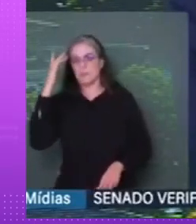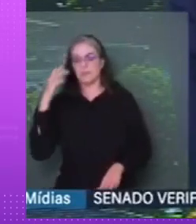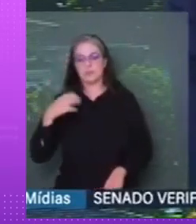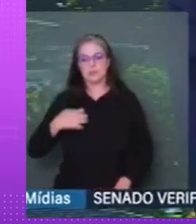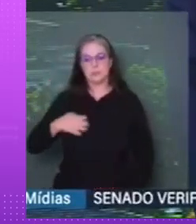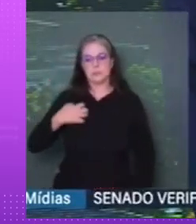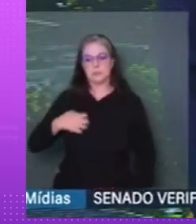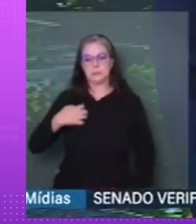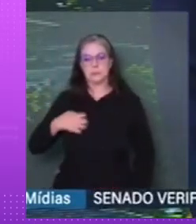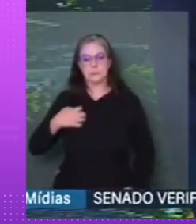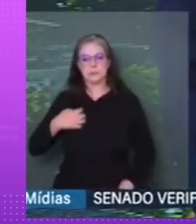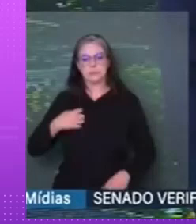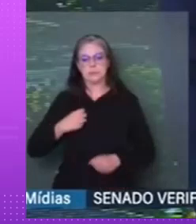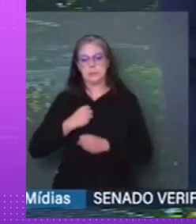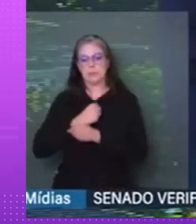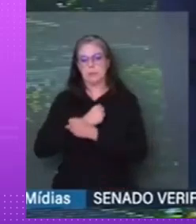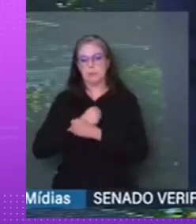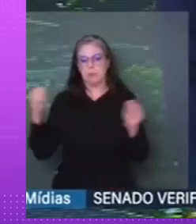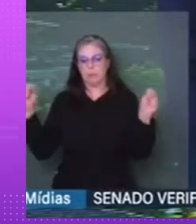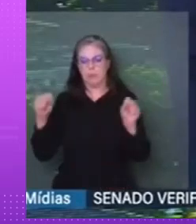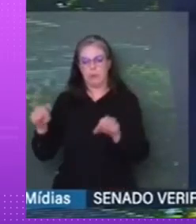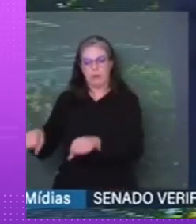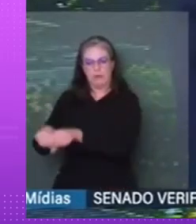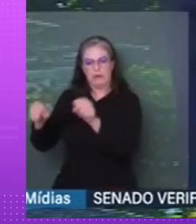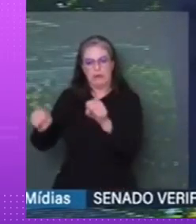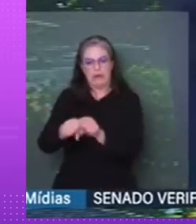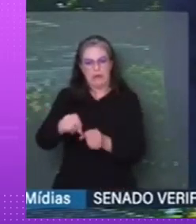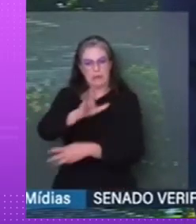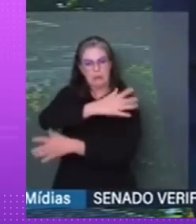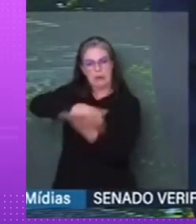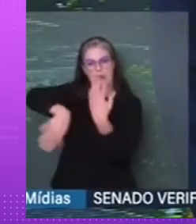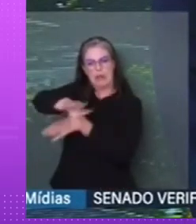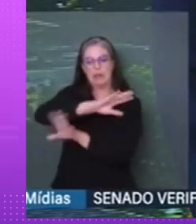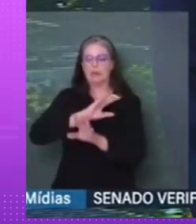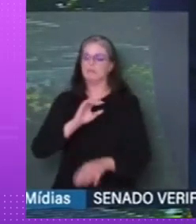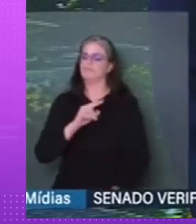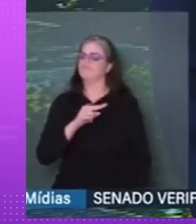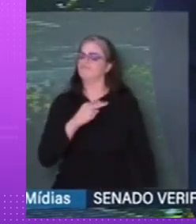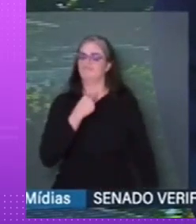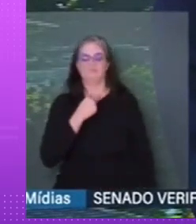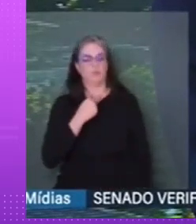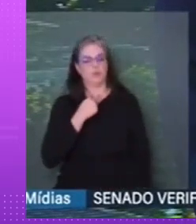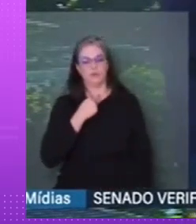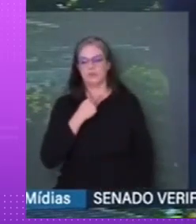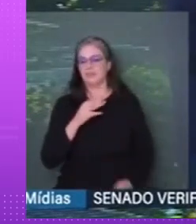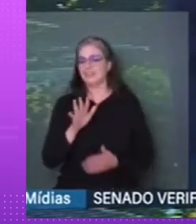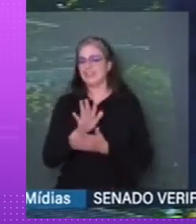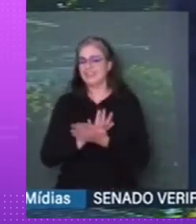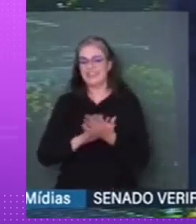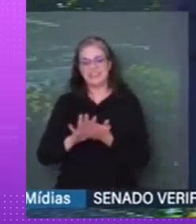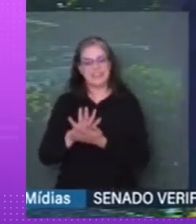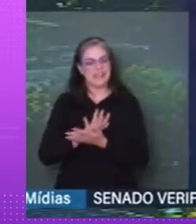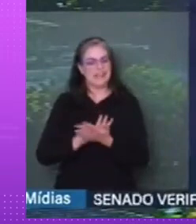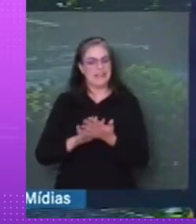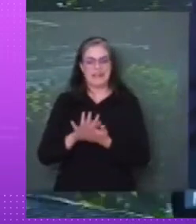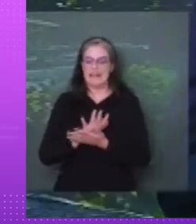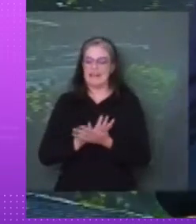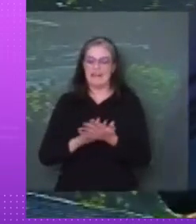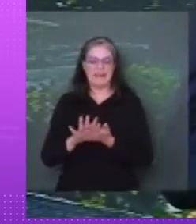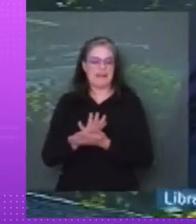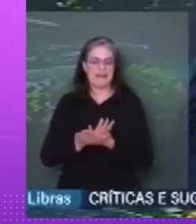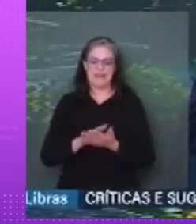a impressão que se pode tirar disso tudo é que são maiores as preocupações com as manchetes do que